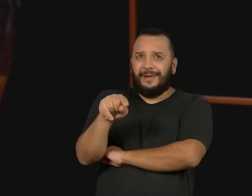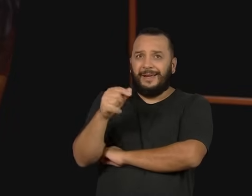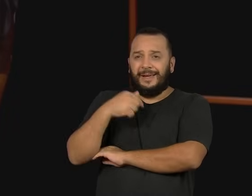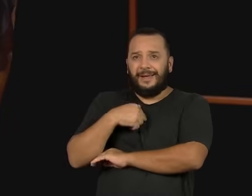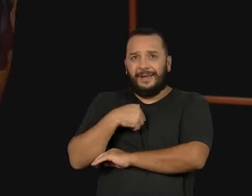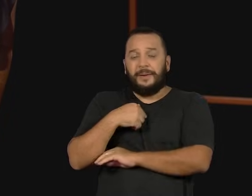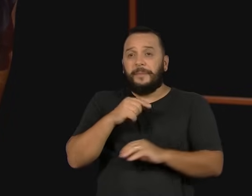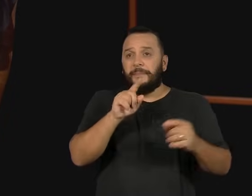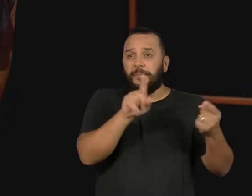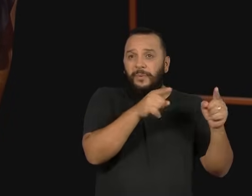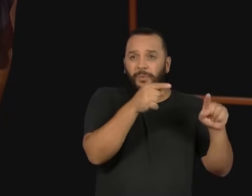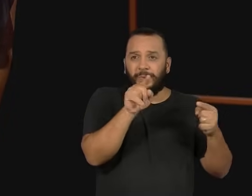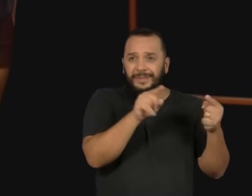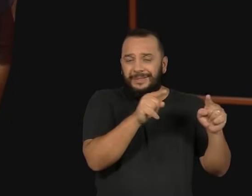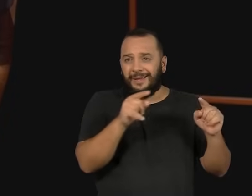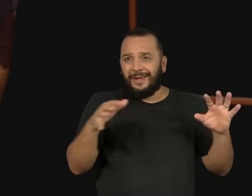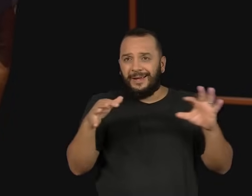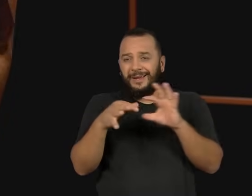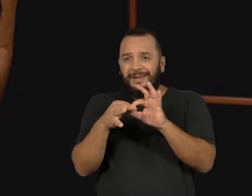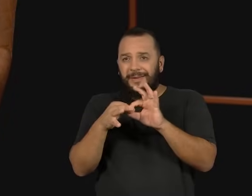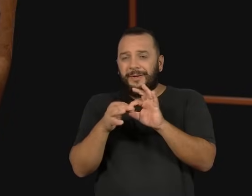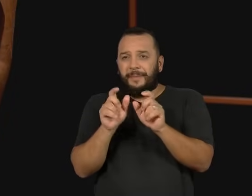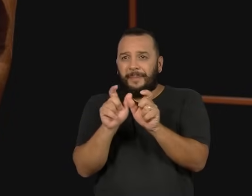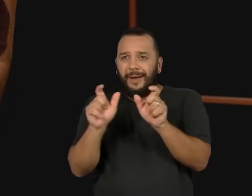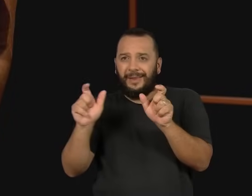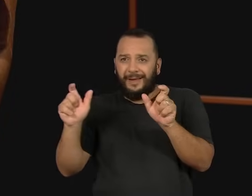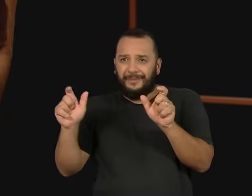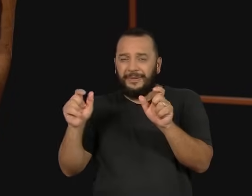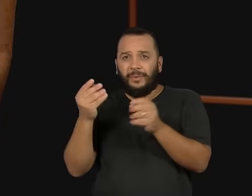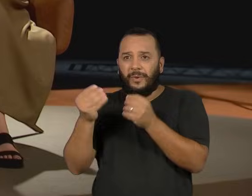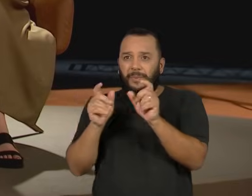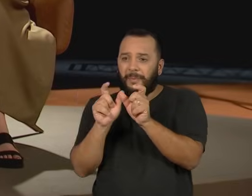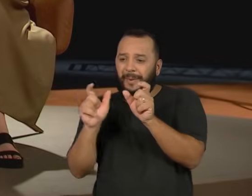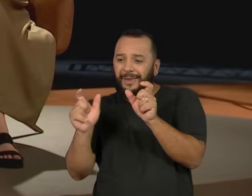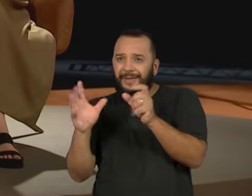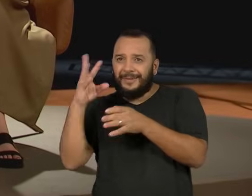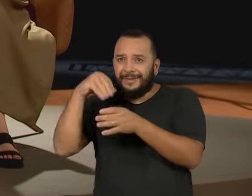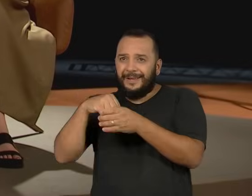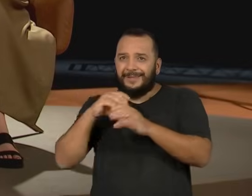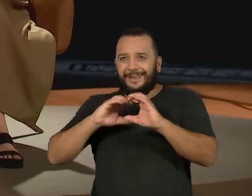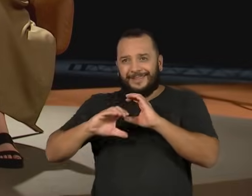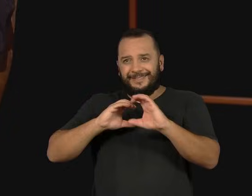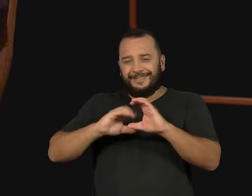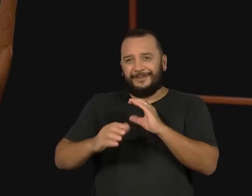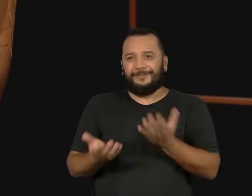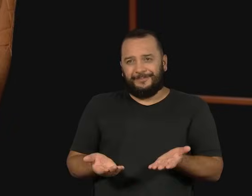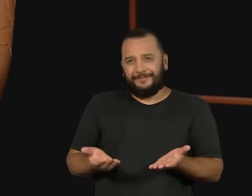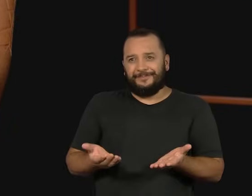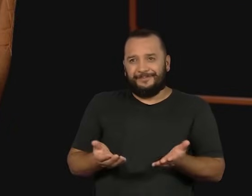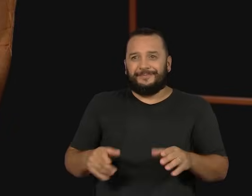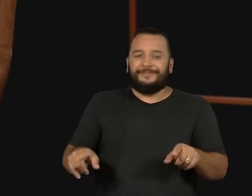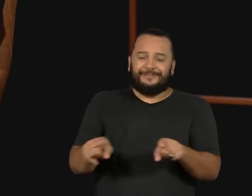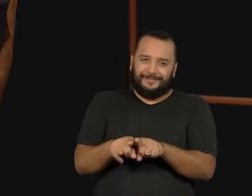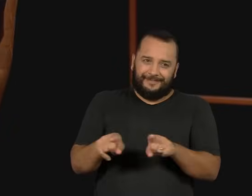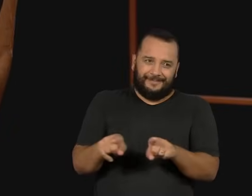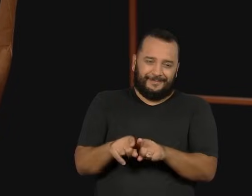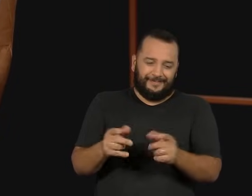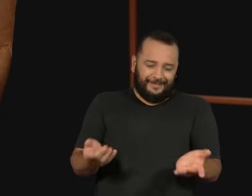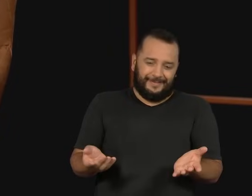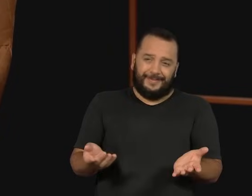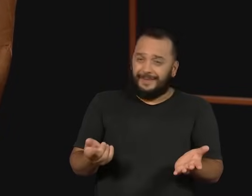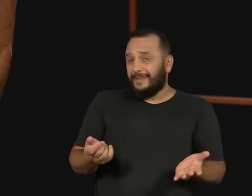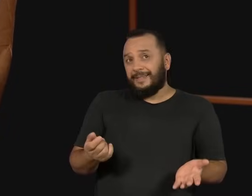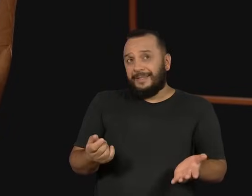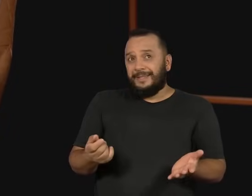música e letra, né? Entre o papel da palavra na canção. Mas, ao mesmo tempo, eu quero dizer, as